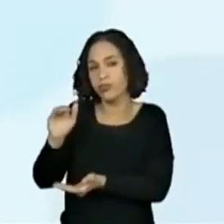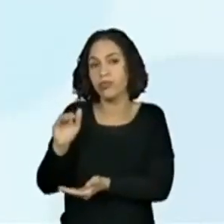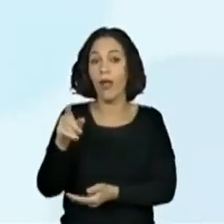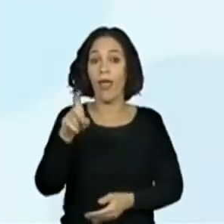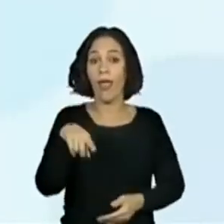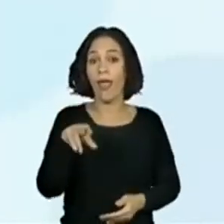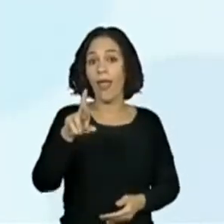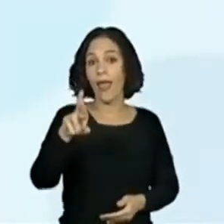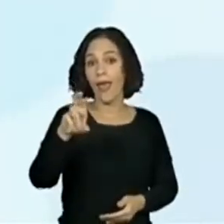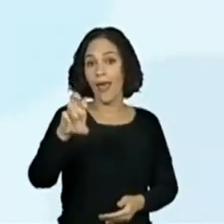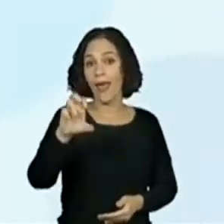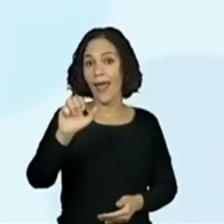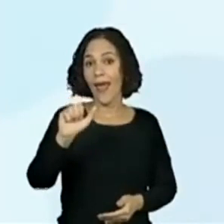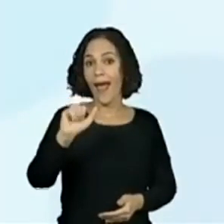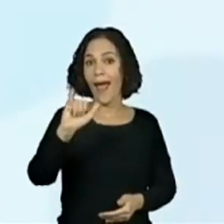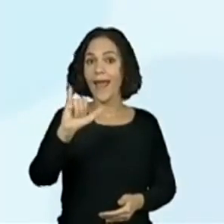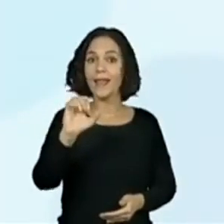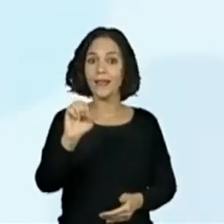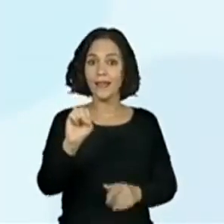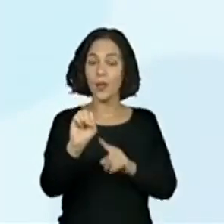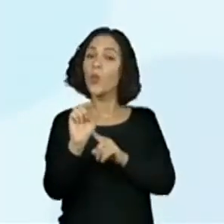reais. Obrigada, Aninha.